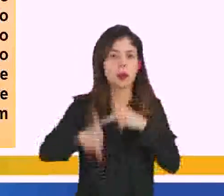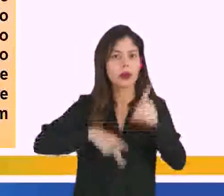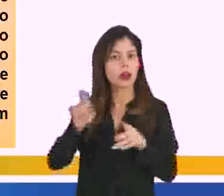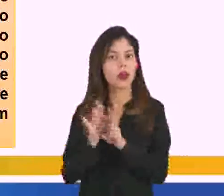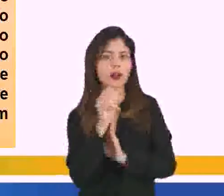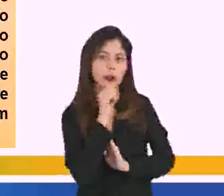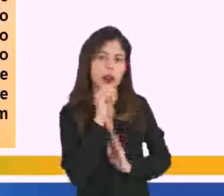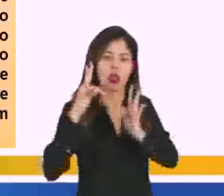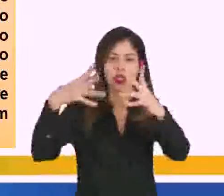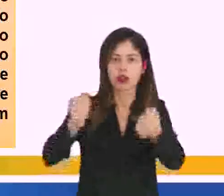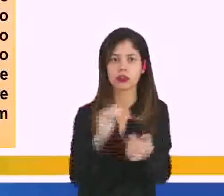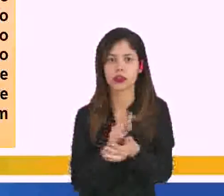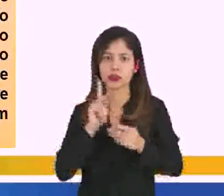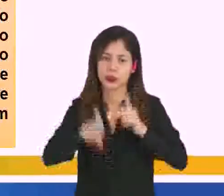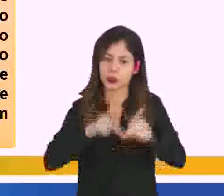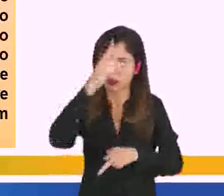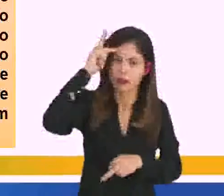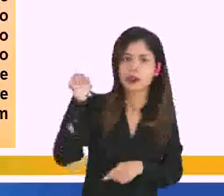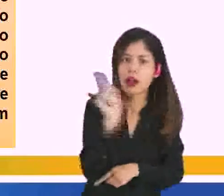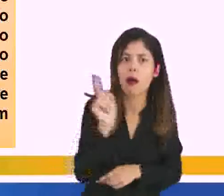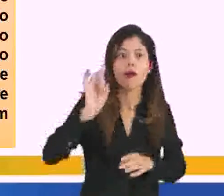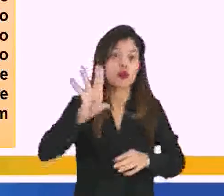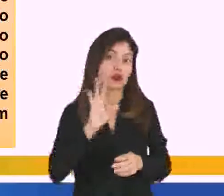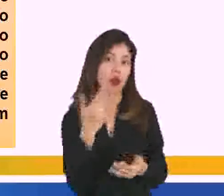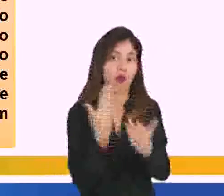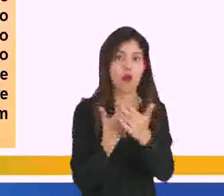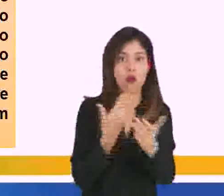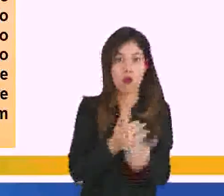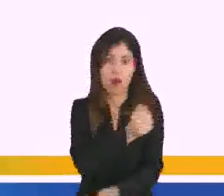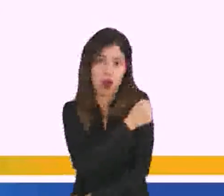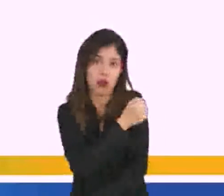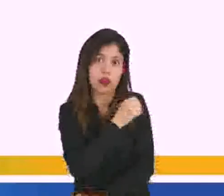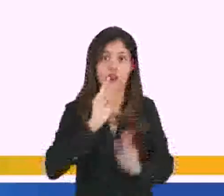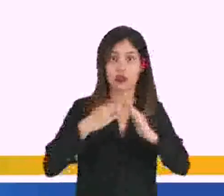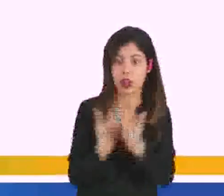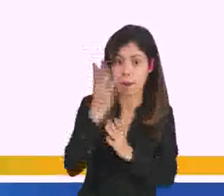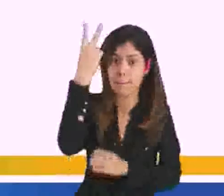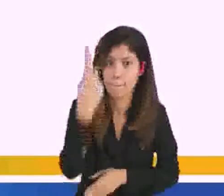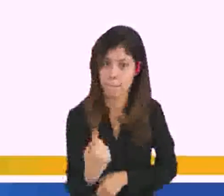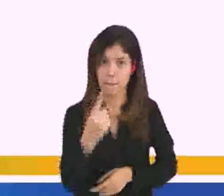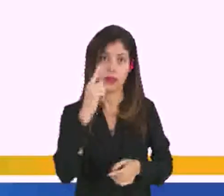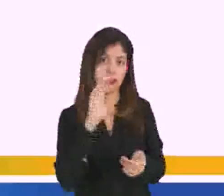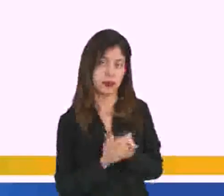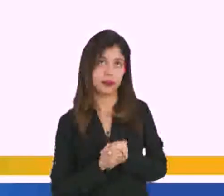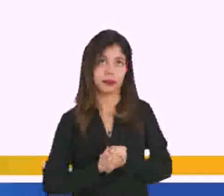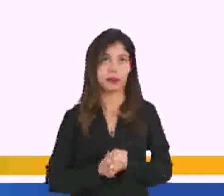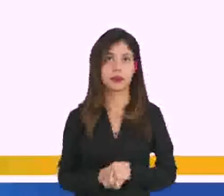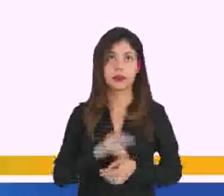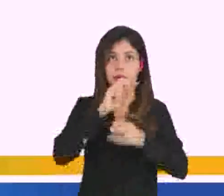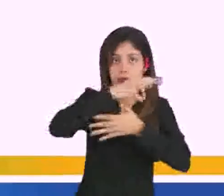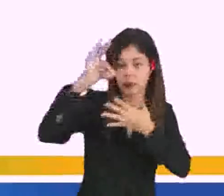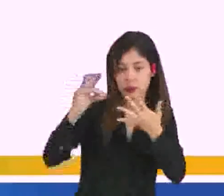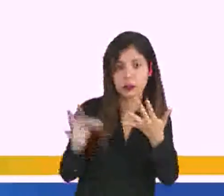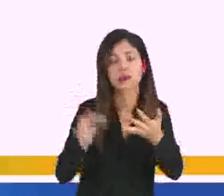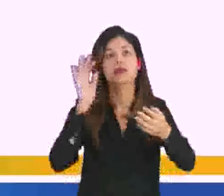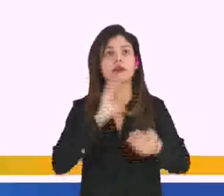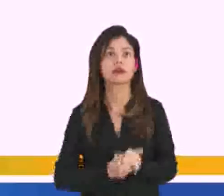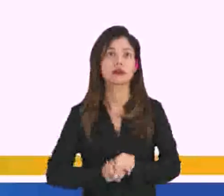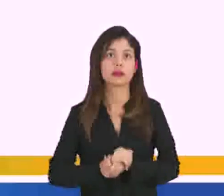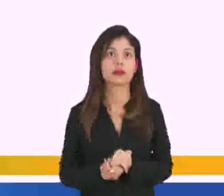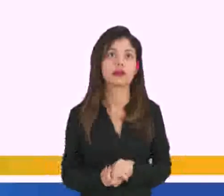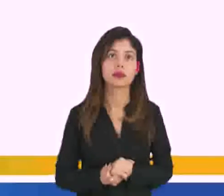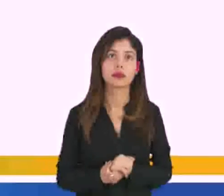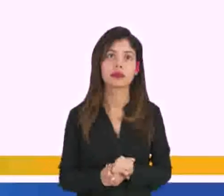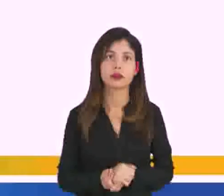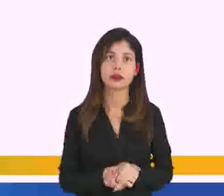população não é o total de habitantes, mas somente os alunos que estudam nessa escola, certo? Então, vamos falar de tipos de amostragem.